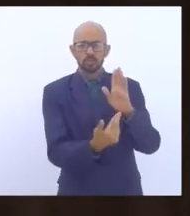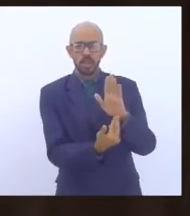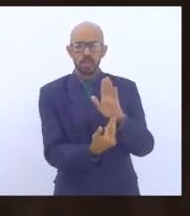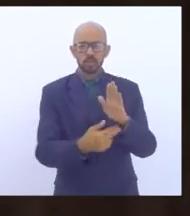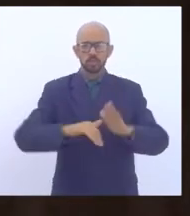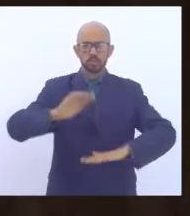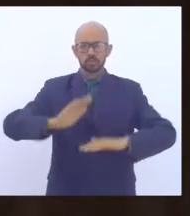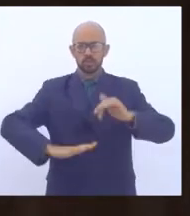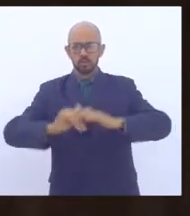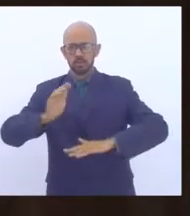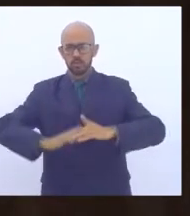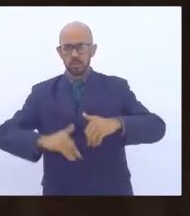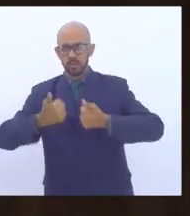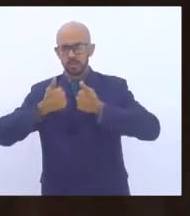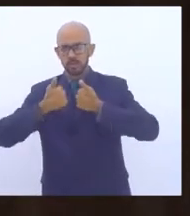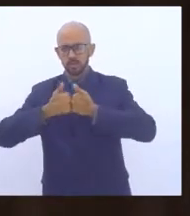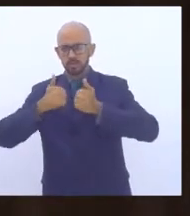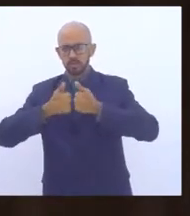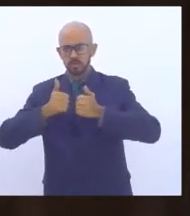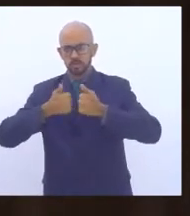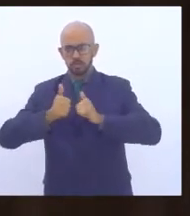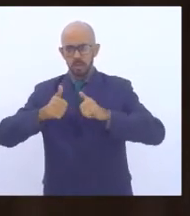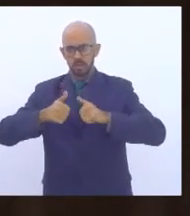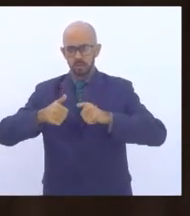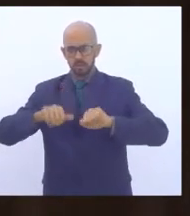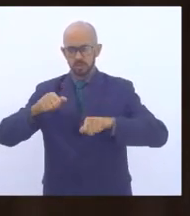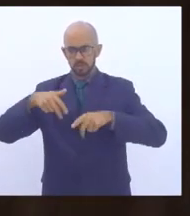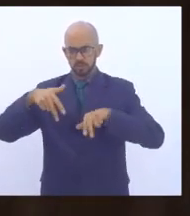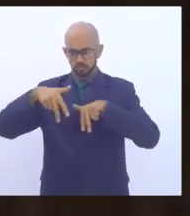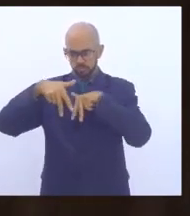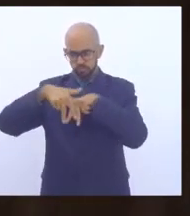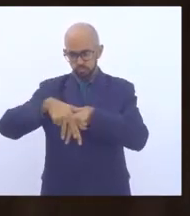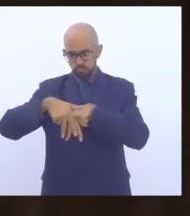em transporte de passageiros